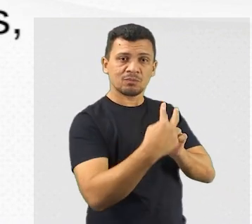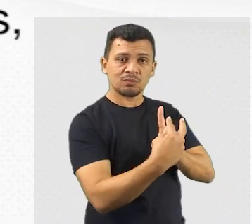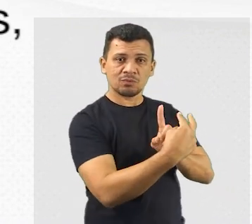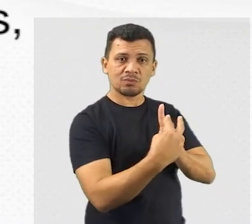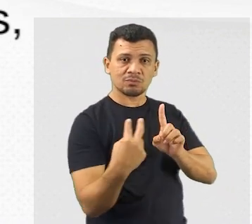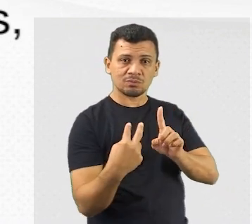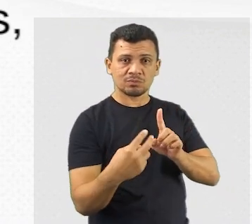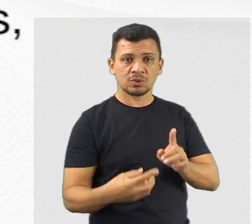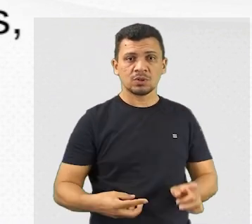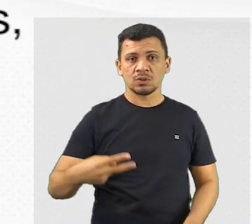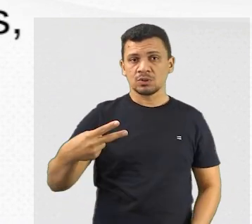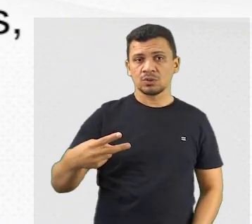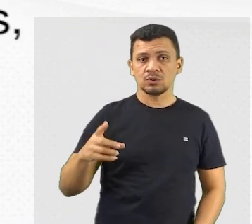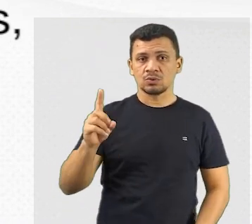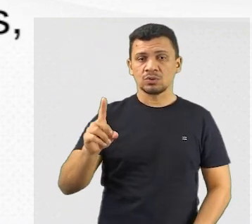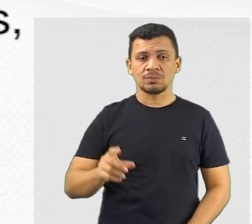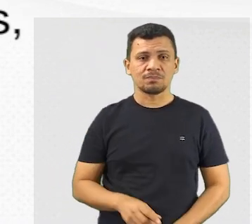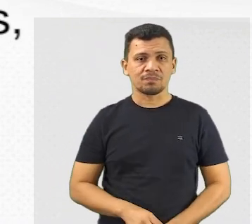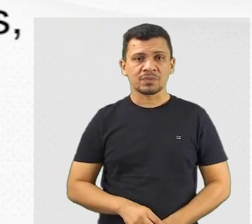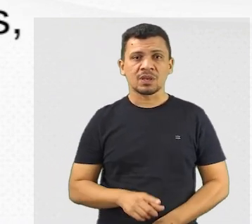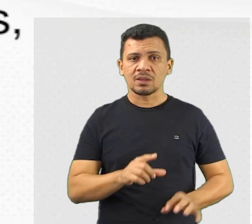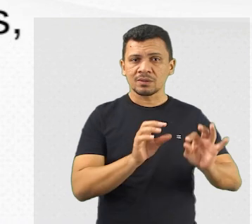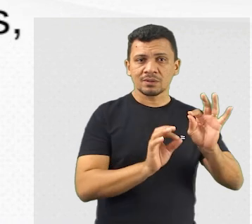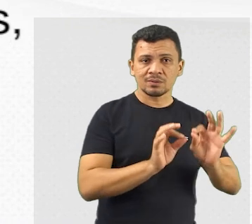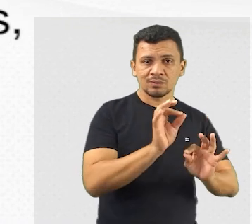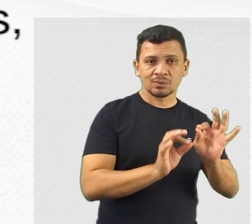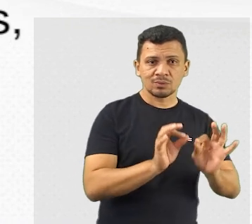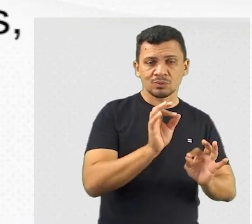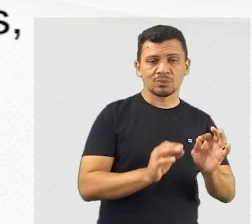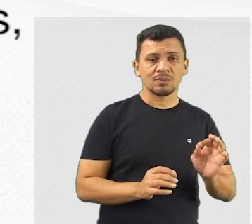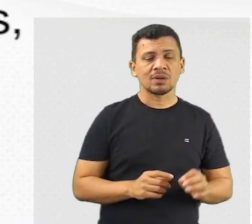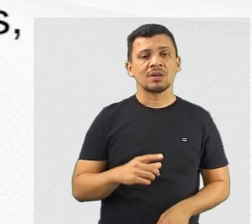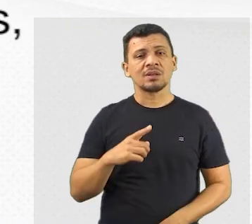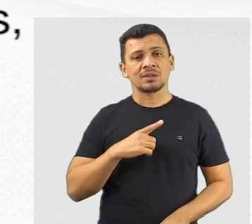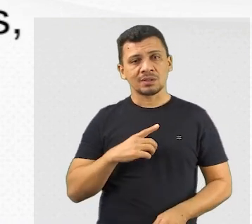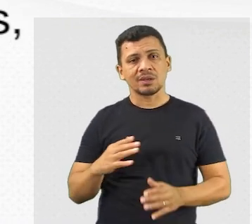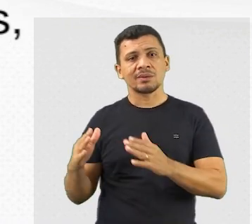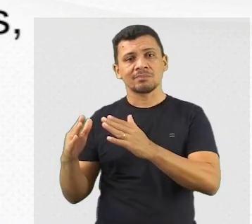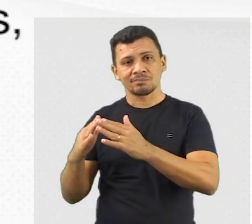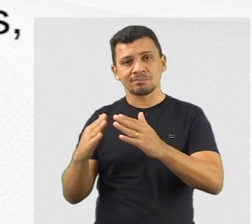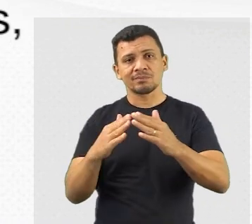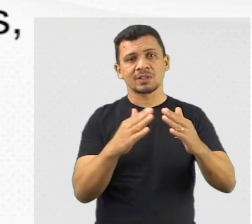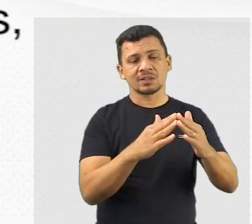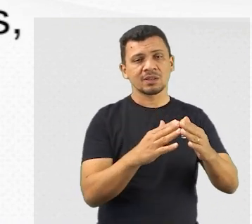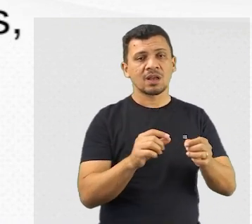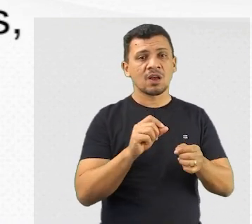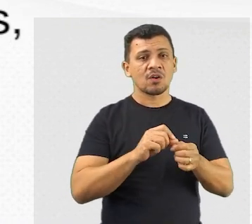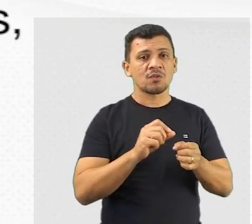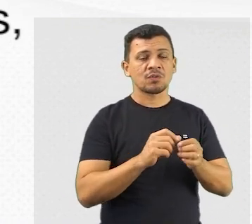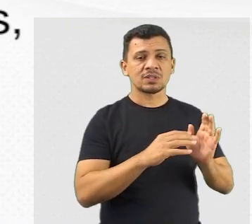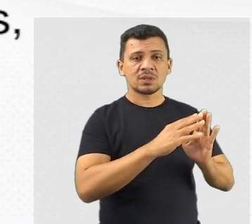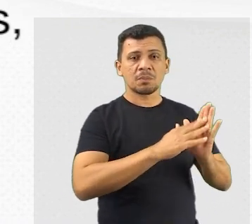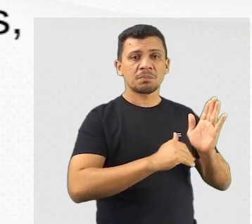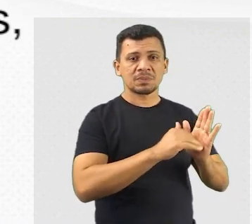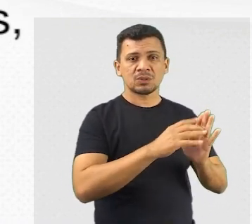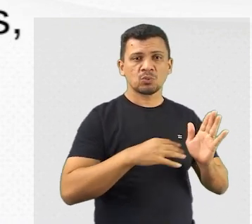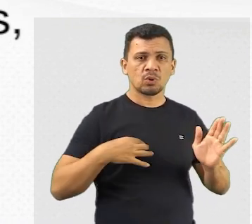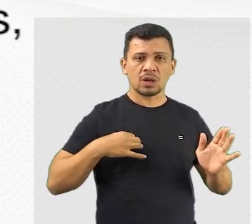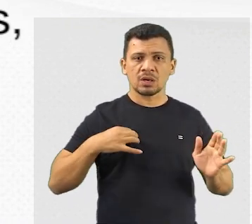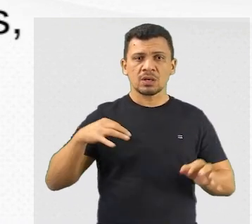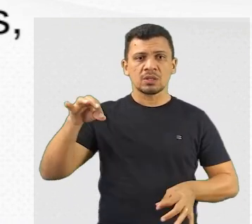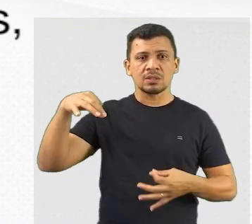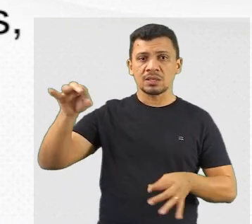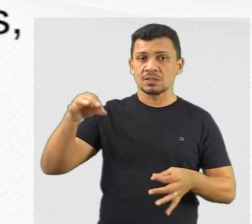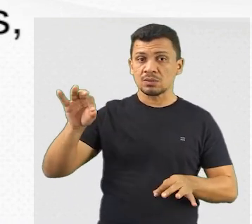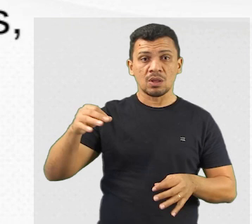a frequência direta nas casas romanas. Então eu vou fazer uma pintura, não num tecido, não num quadro, mas numa